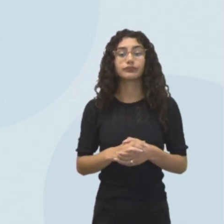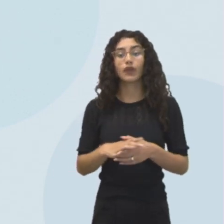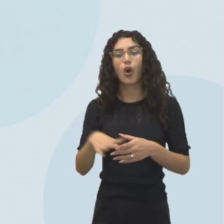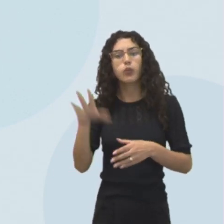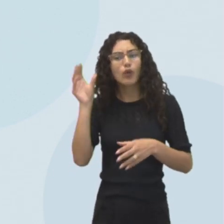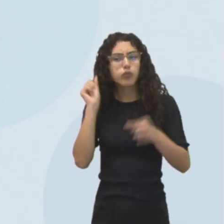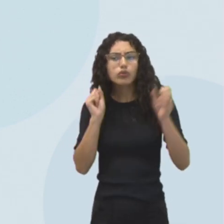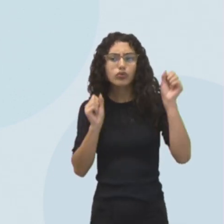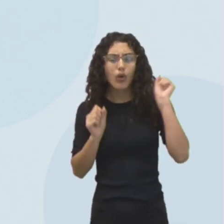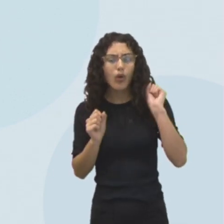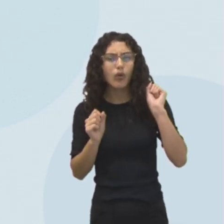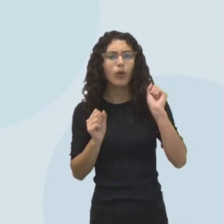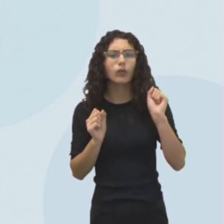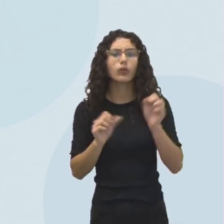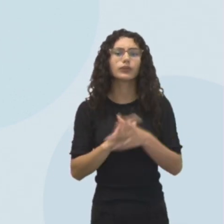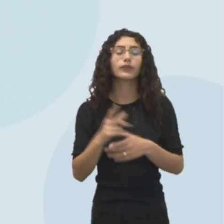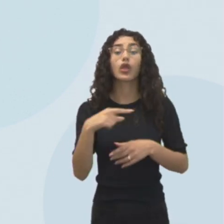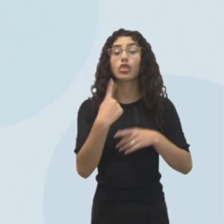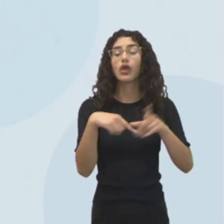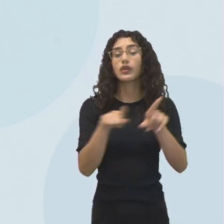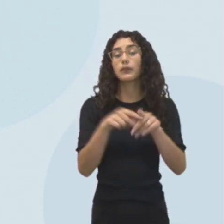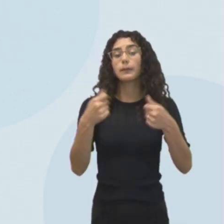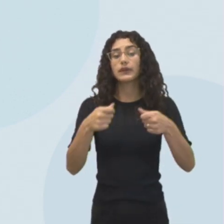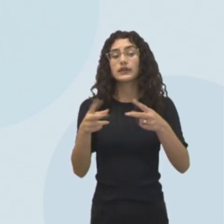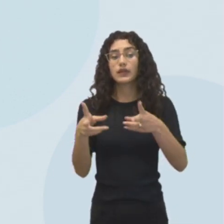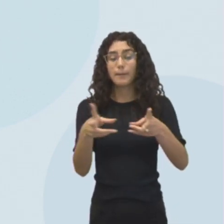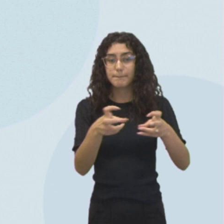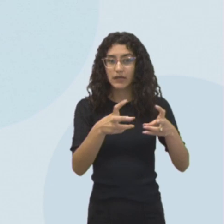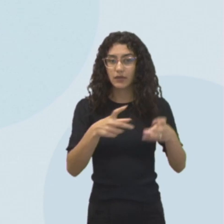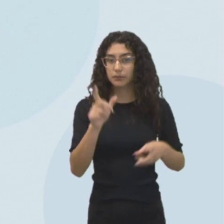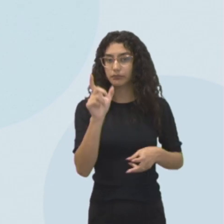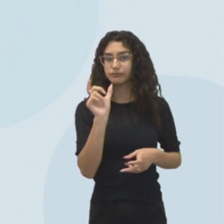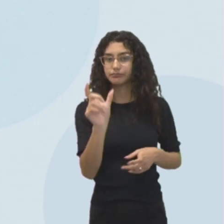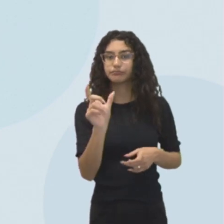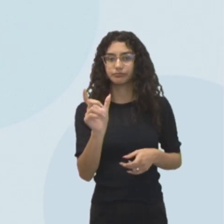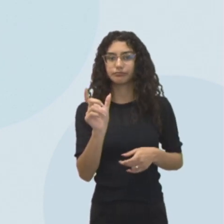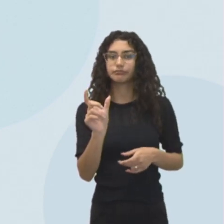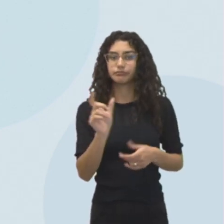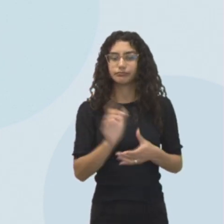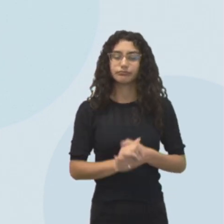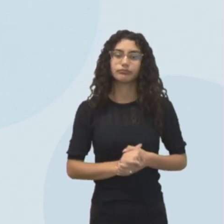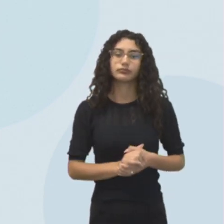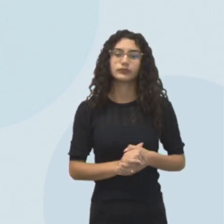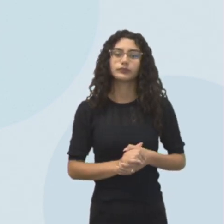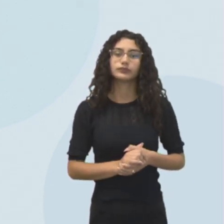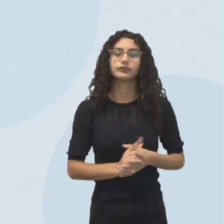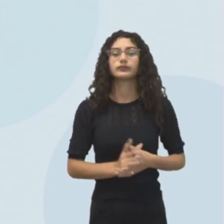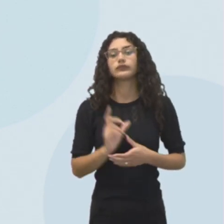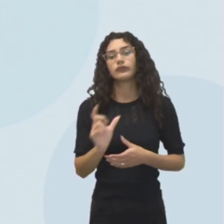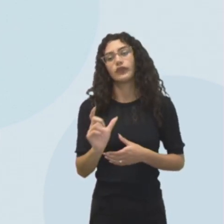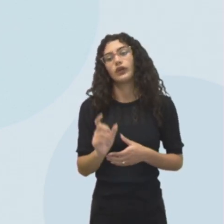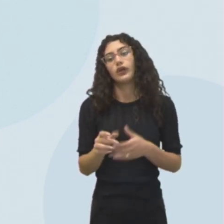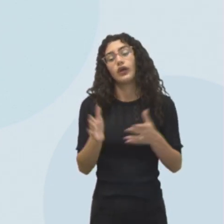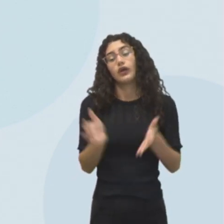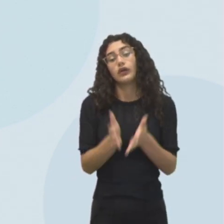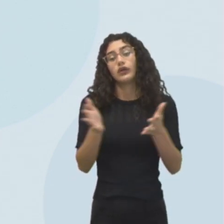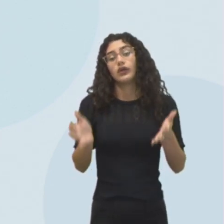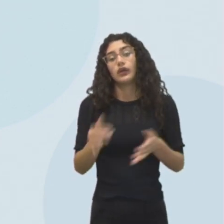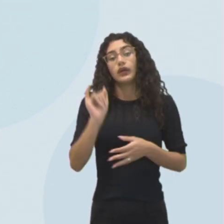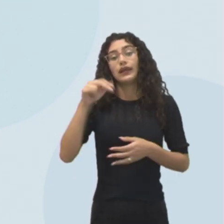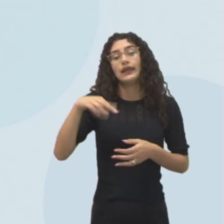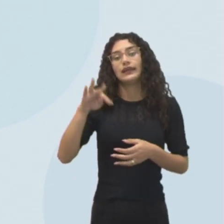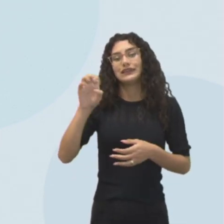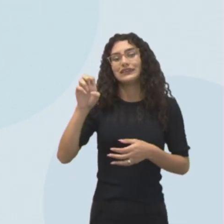som qualquer, a gente também tem que perceber a palavrinha-chave. Se tem uma palavrinha-chave nessa formação, é a intencionalidade.